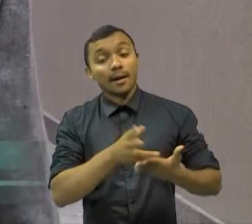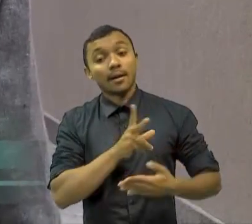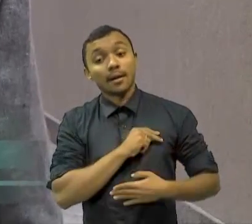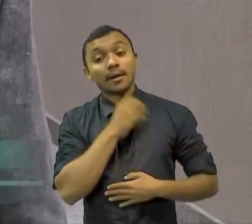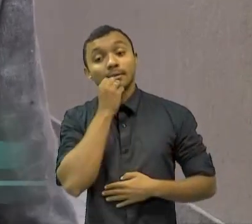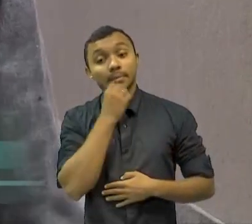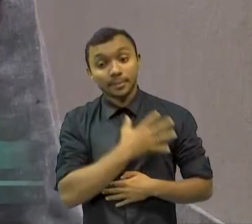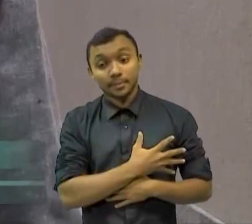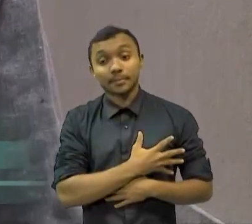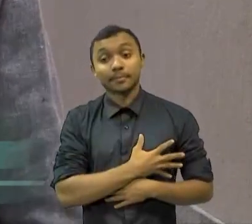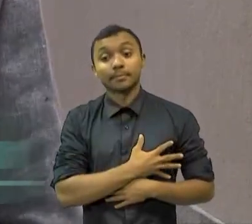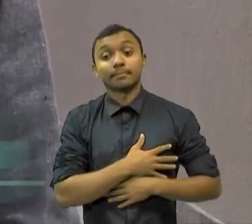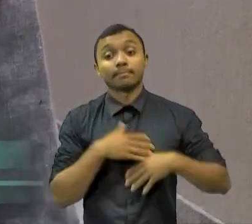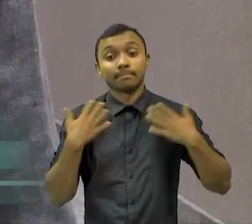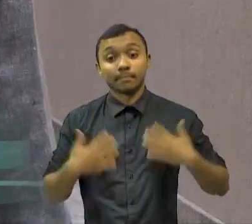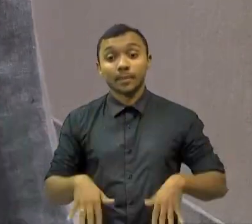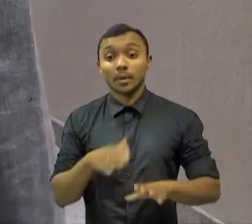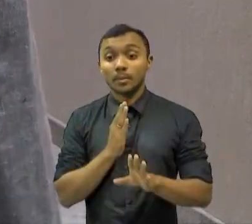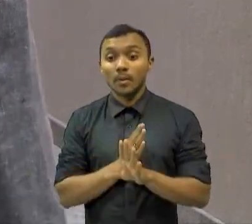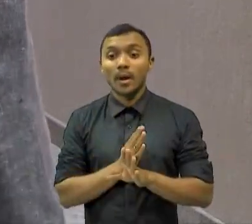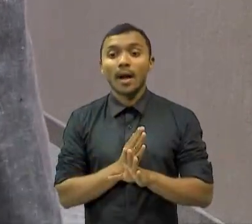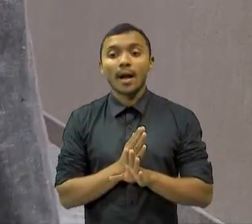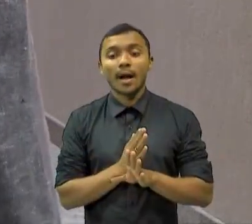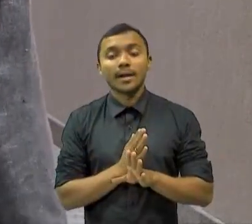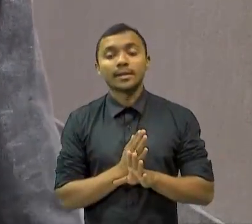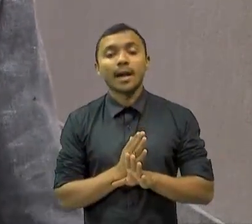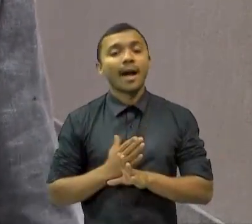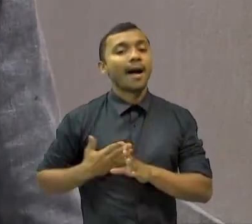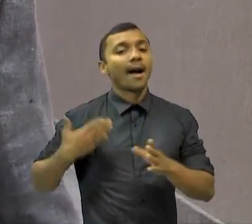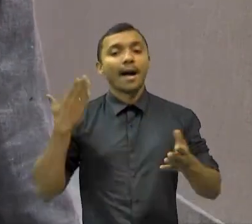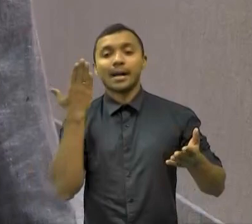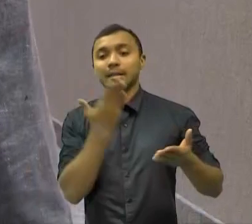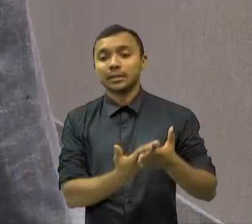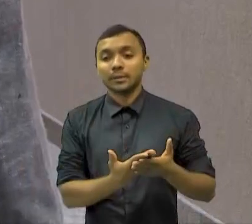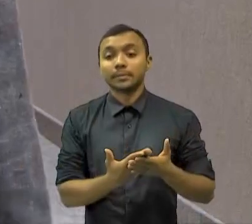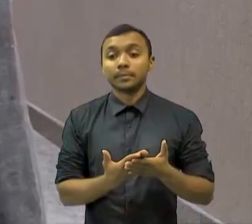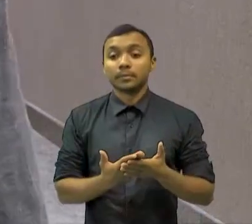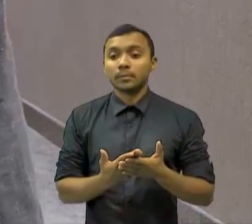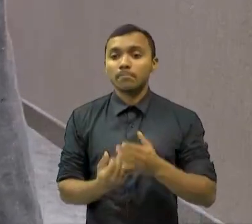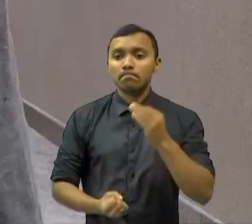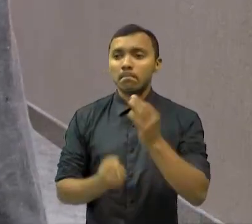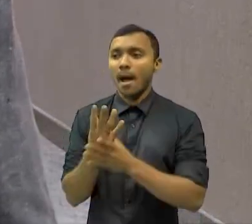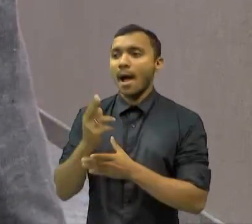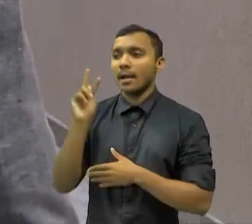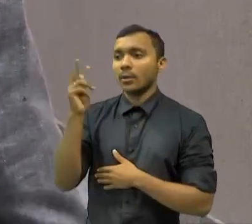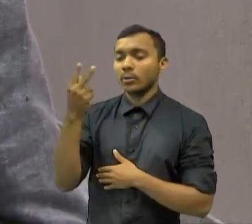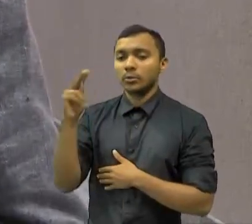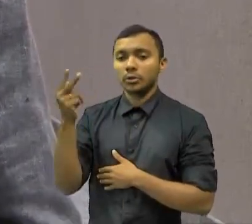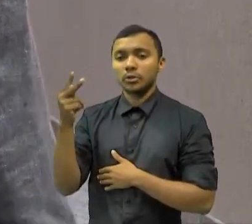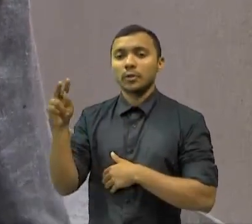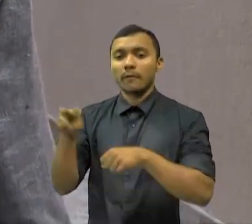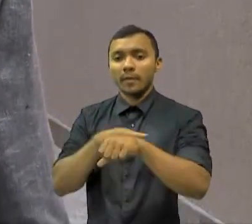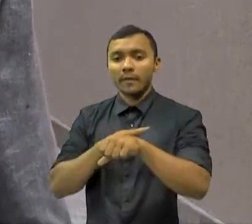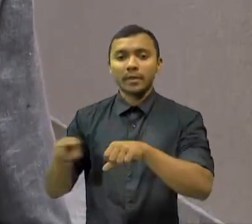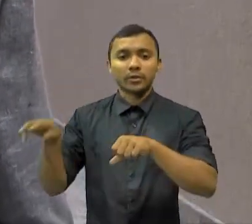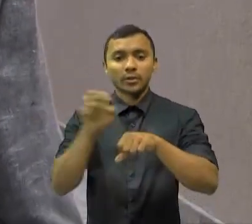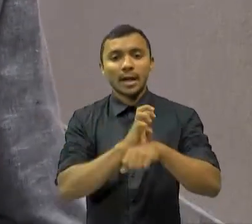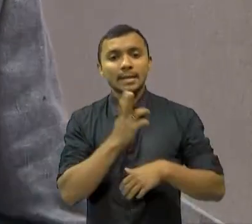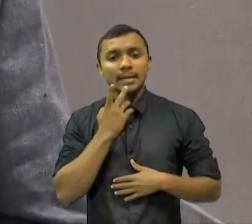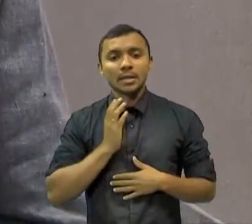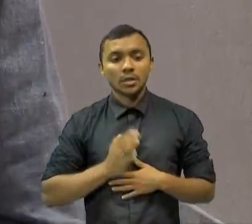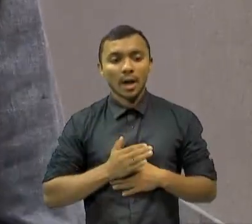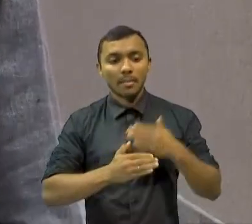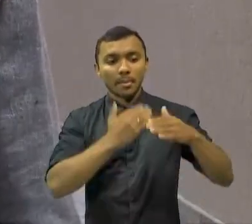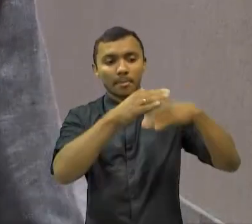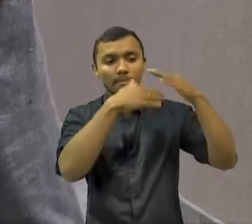excepcional, porque nós estamos aí em vias de ter um hub de hidrogênio verde implantado aqui no estado. Temos um crescimento forte da